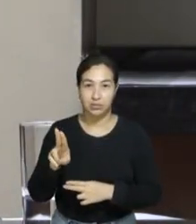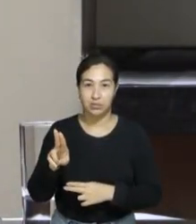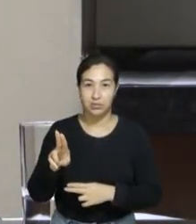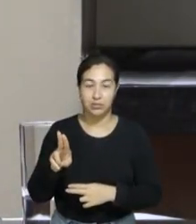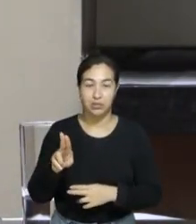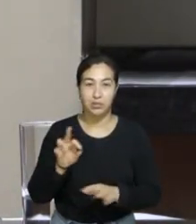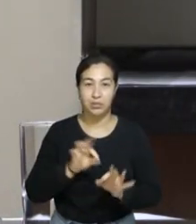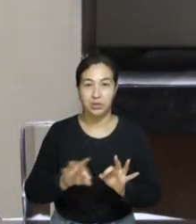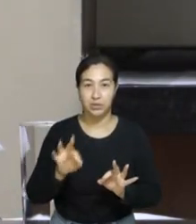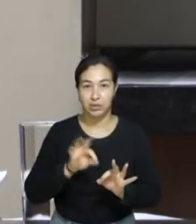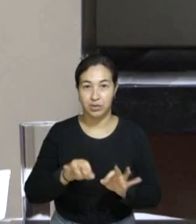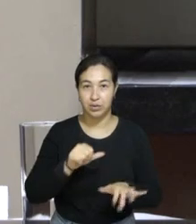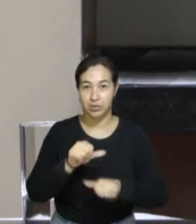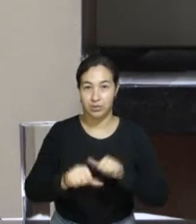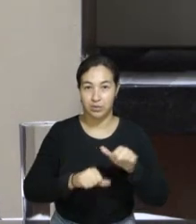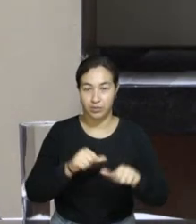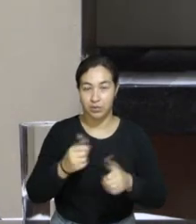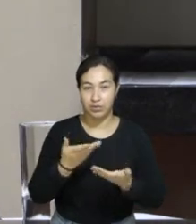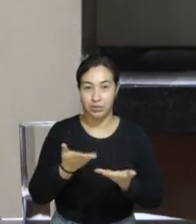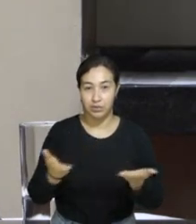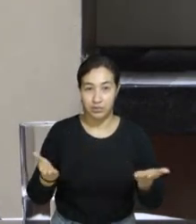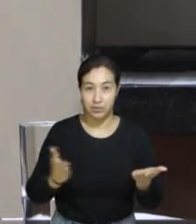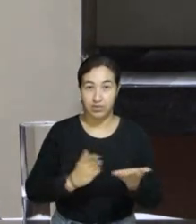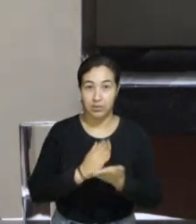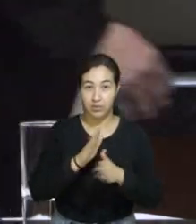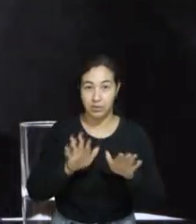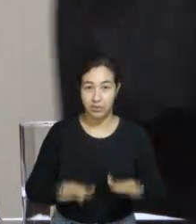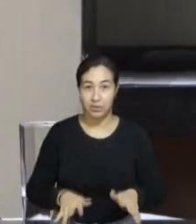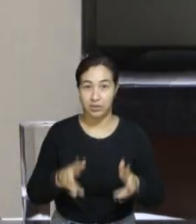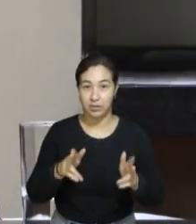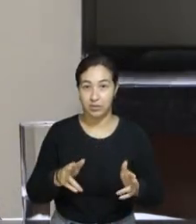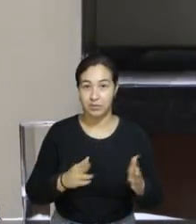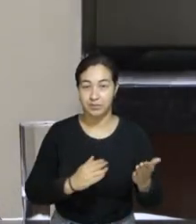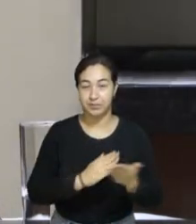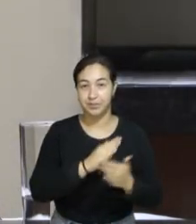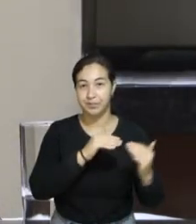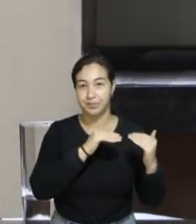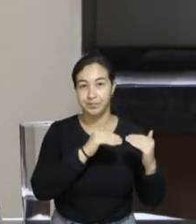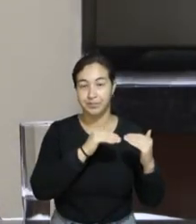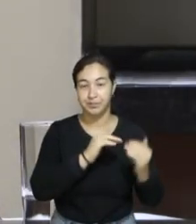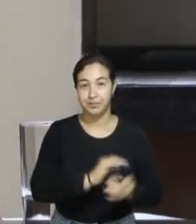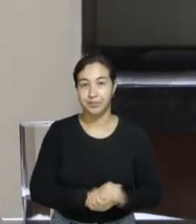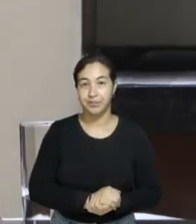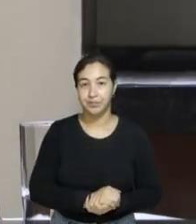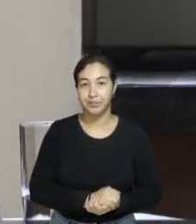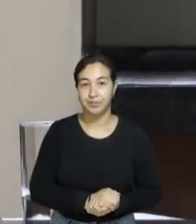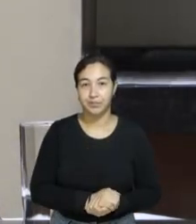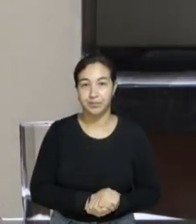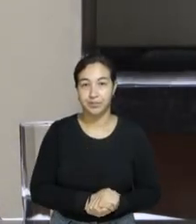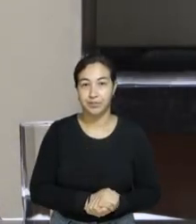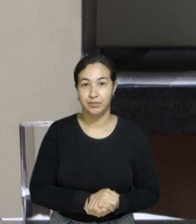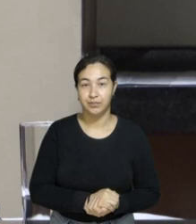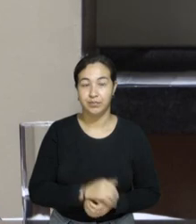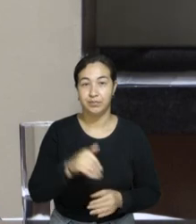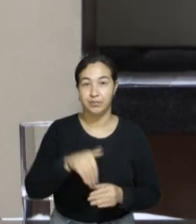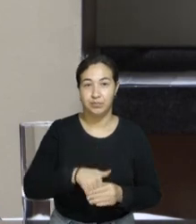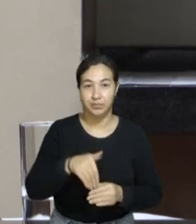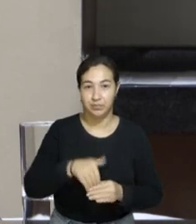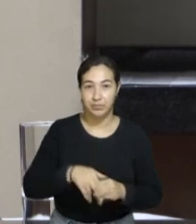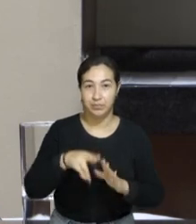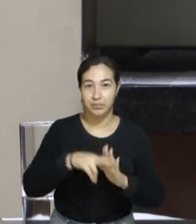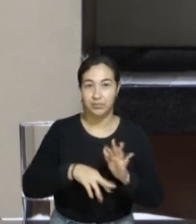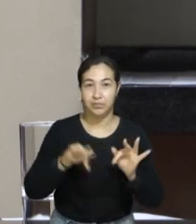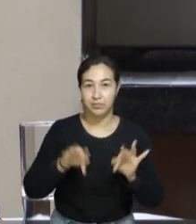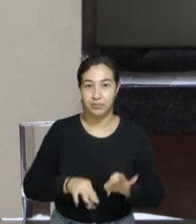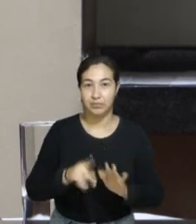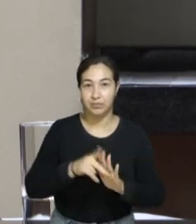Em votação, deputados que aprovam, permaneçam como se encontram. Aprovado por unanimidade. Em votação, redação final do